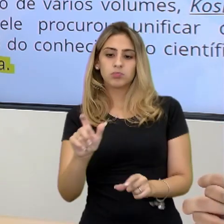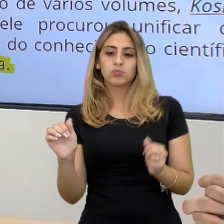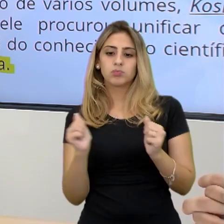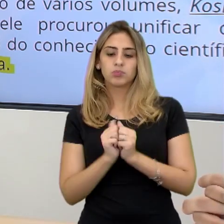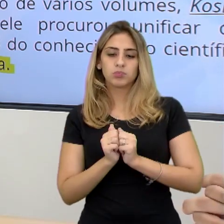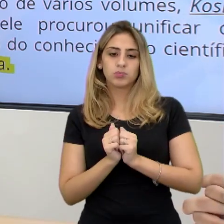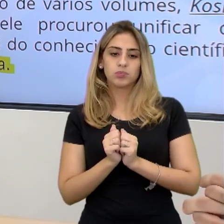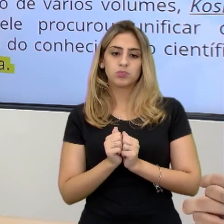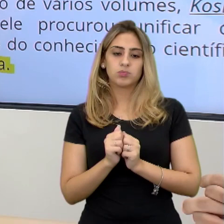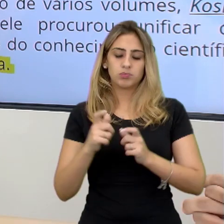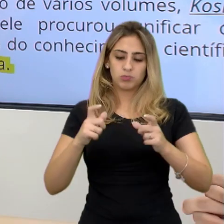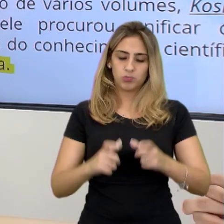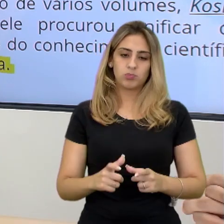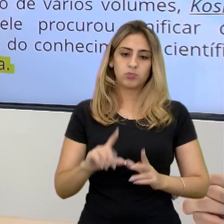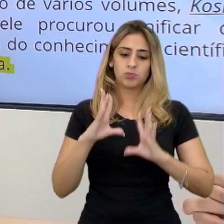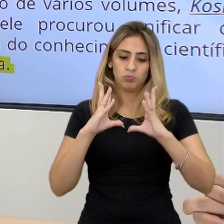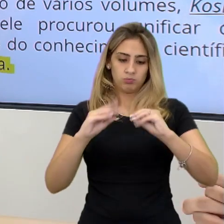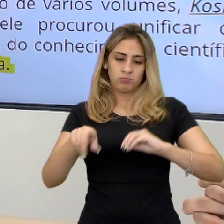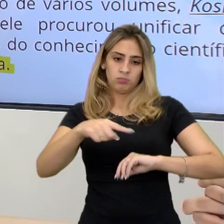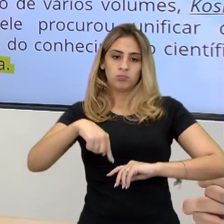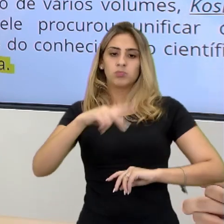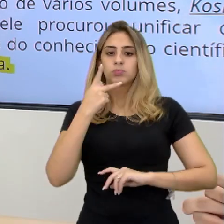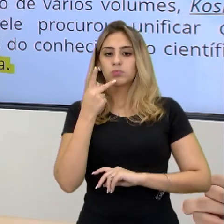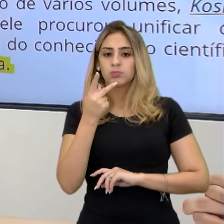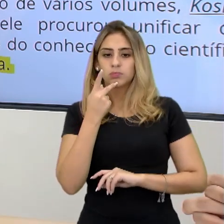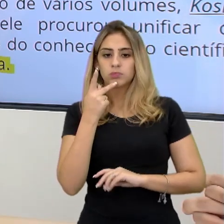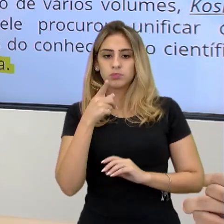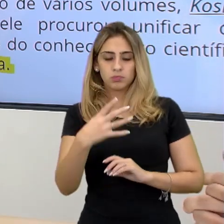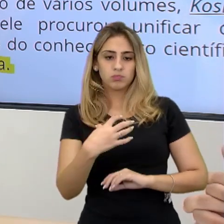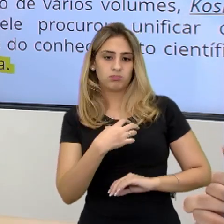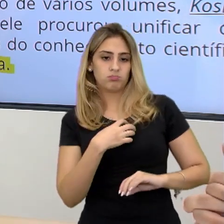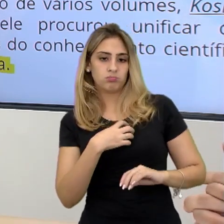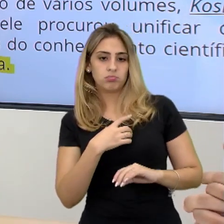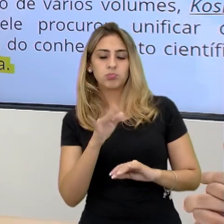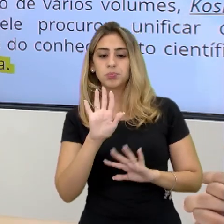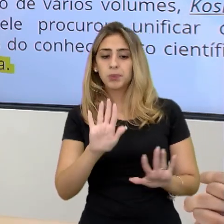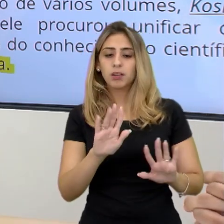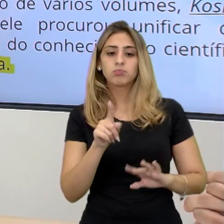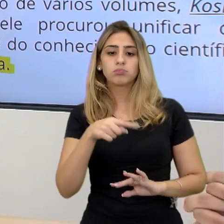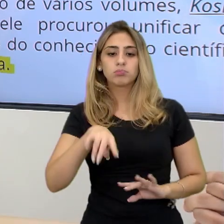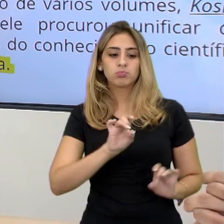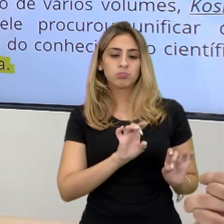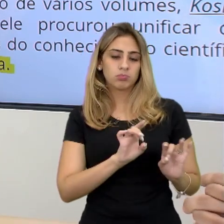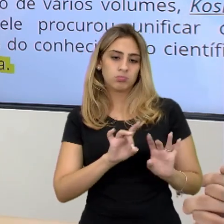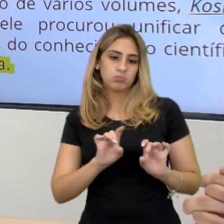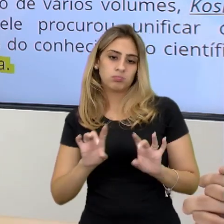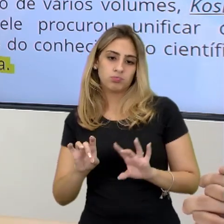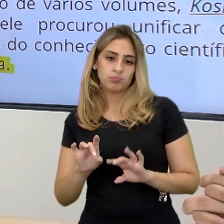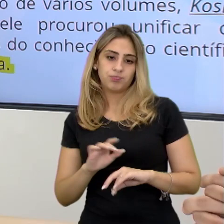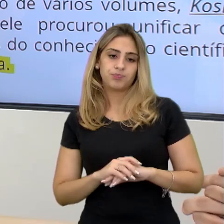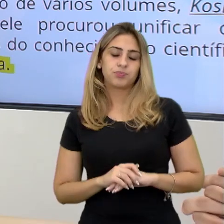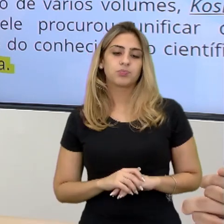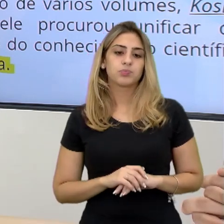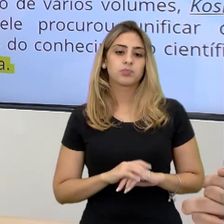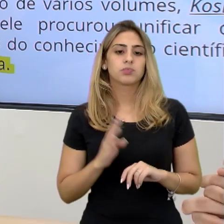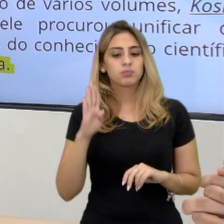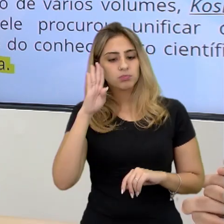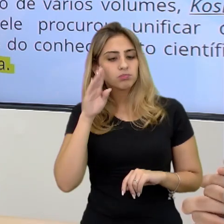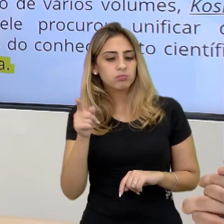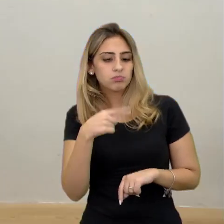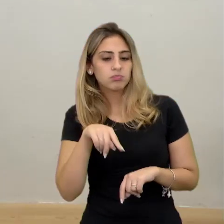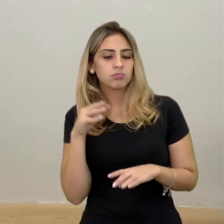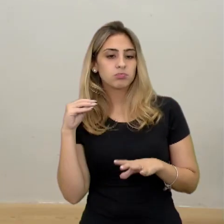com o território. Todos eles falam disto, porém cada um, né, e a gente vai ver isso